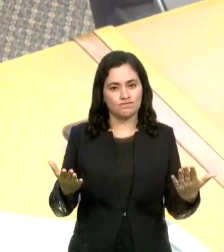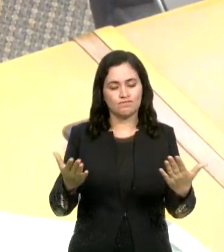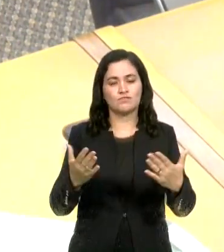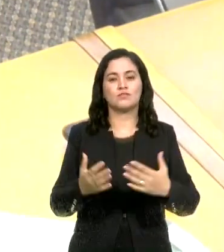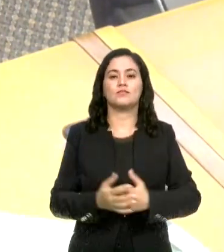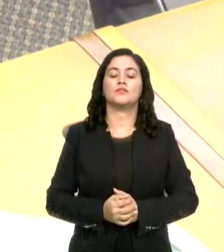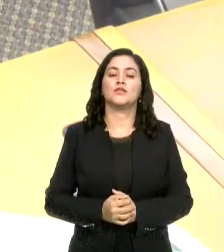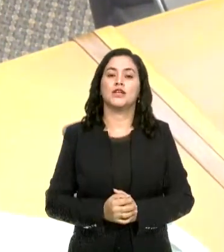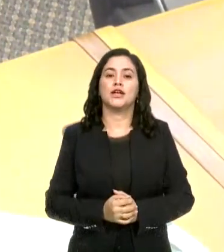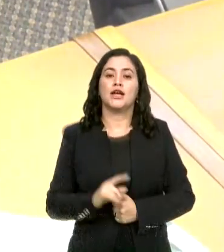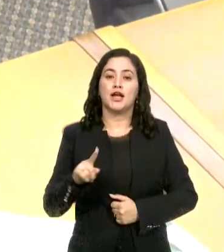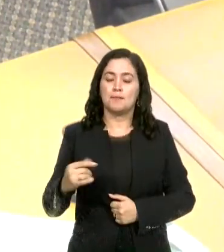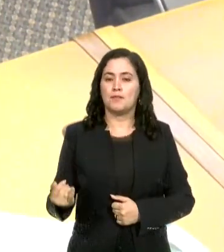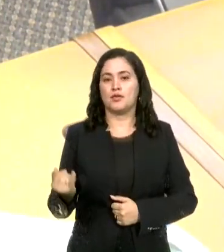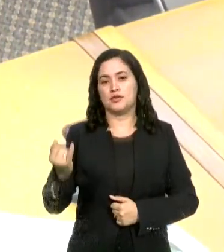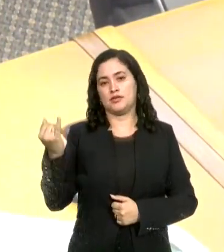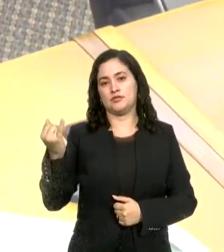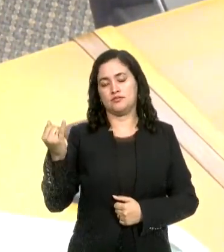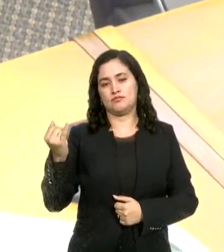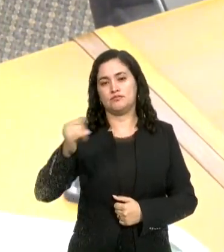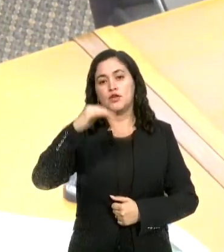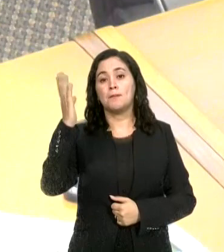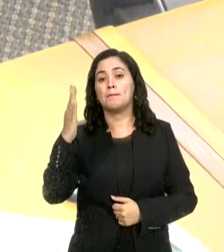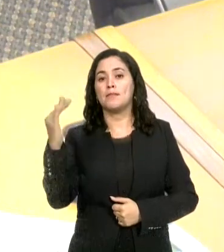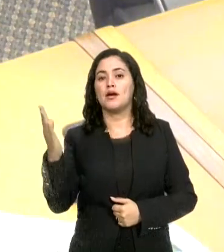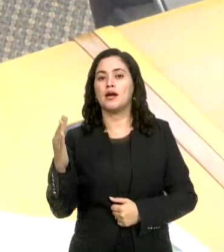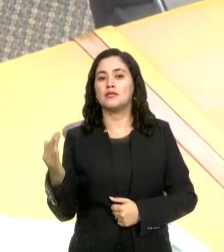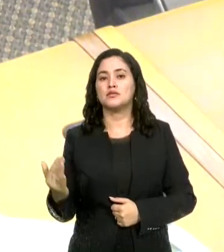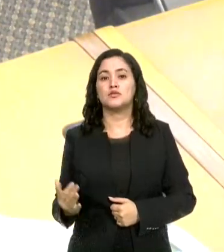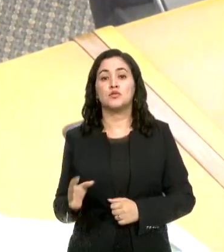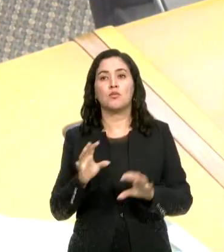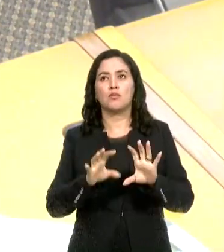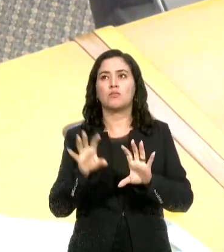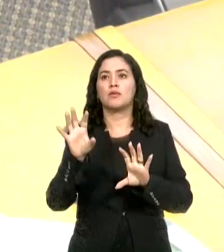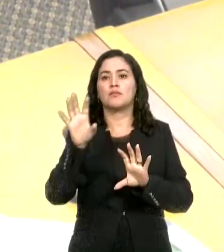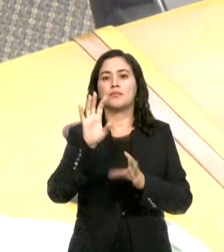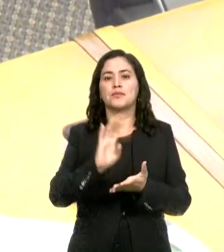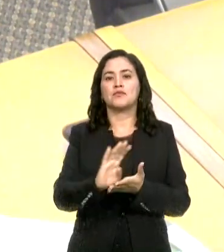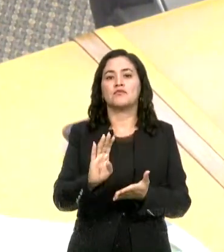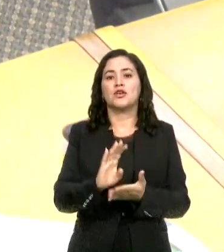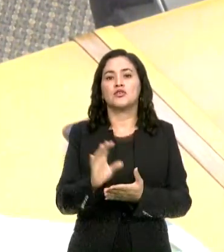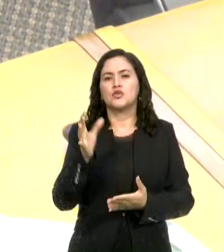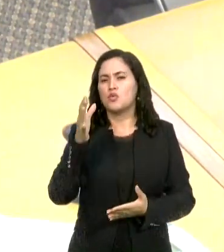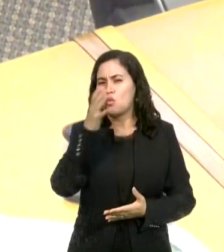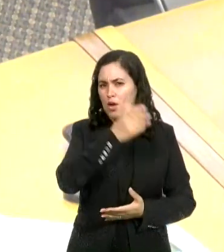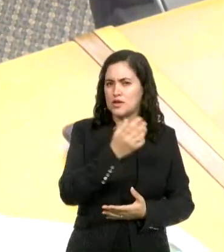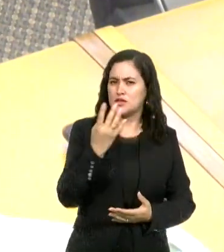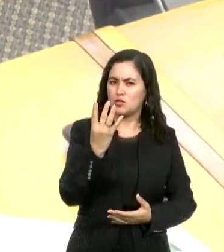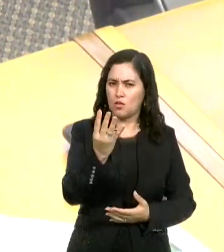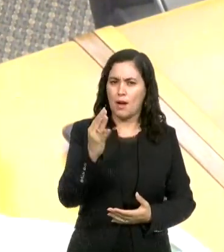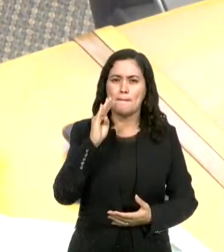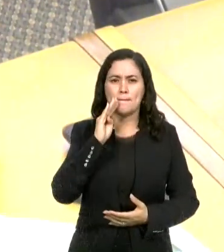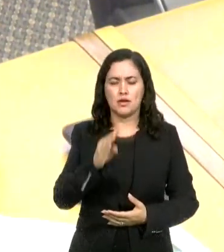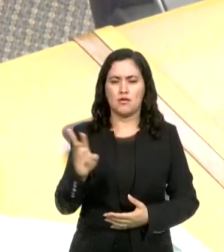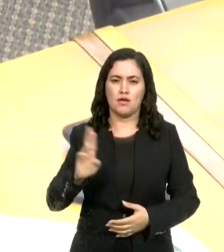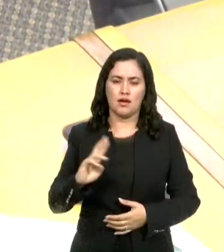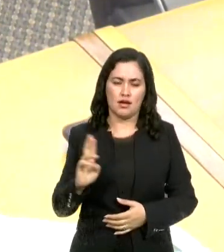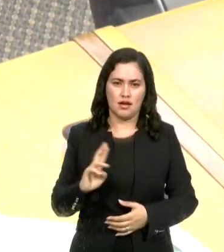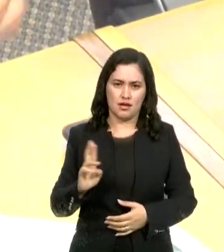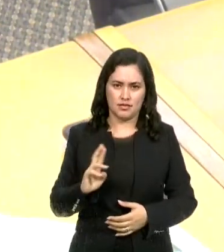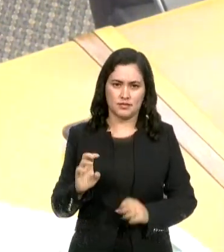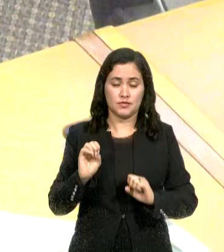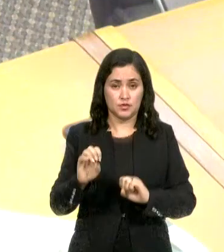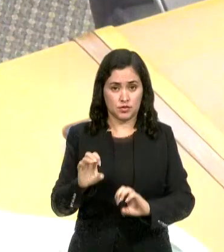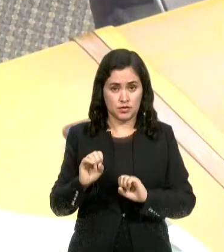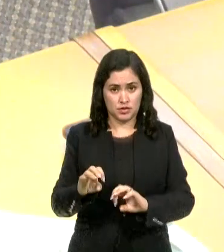investimento no Brasil todo de quase 4 bilhões de reais. Educação levada a sério e também direcionada a